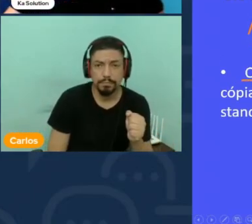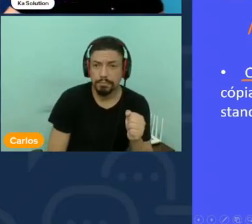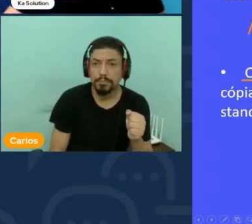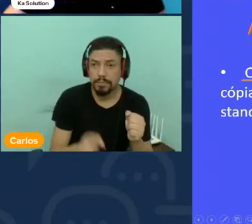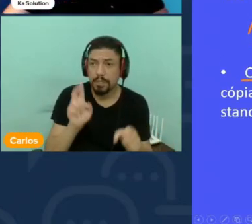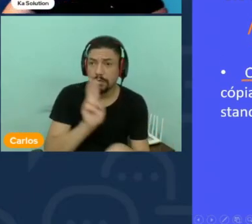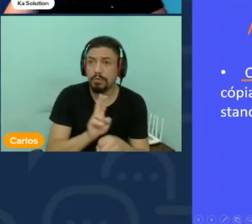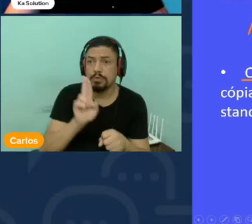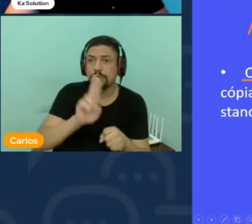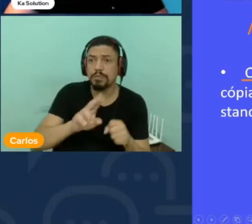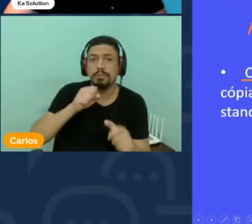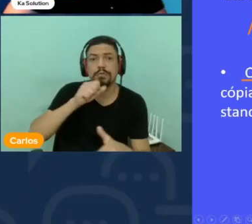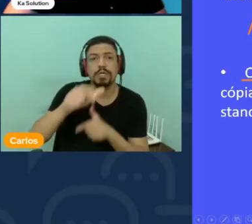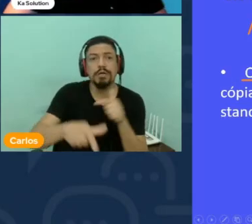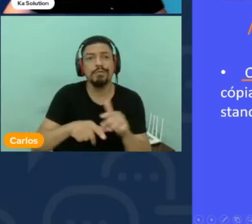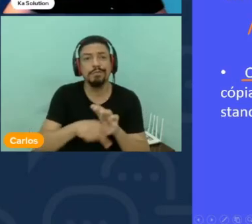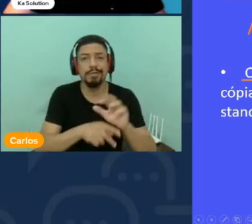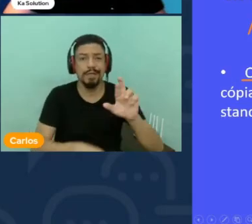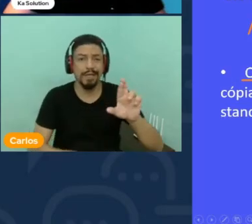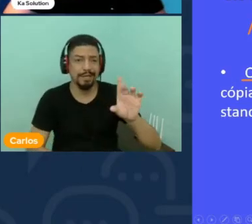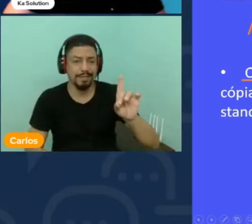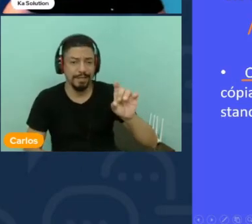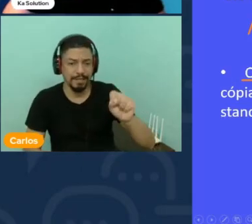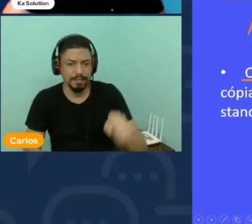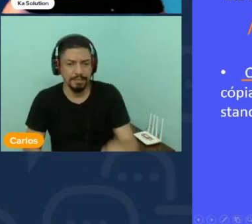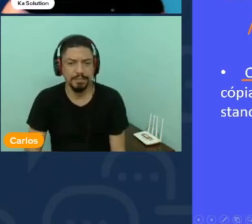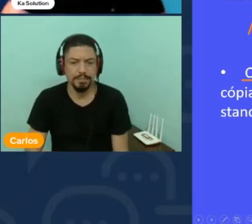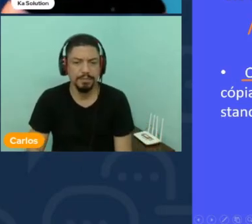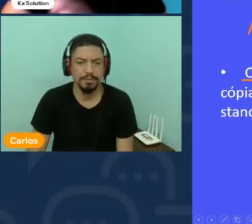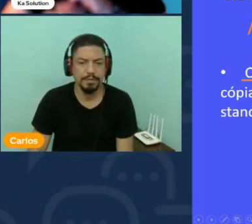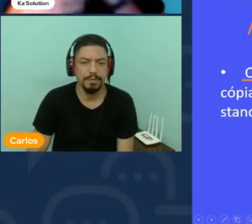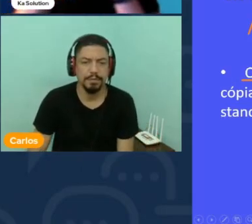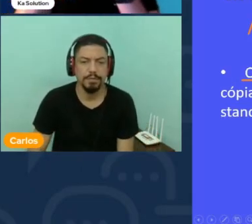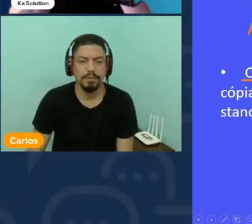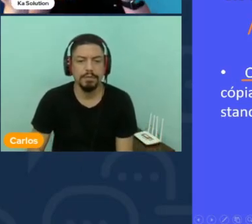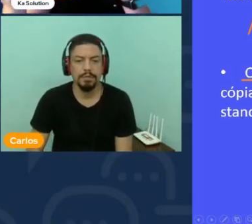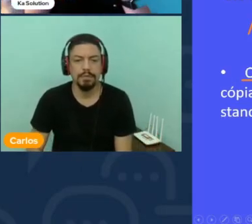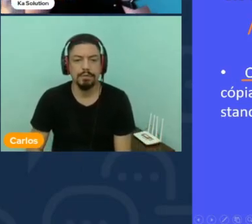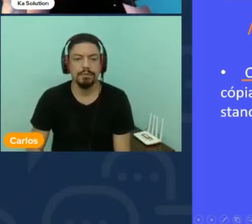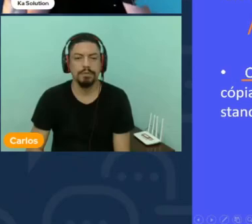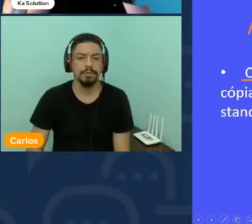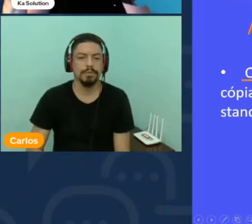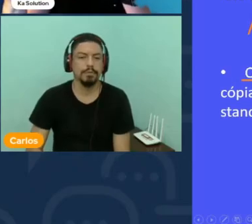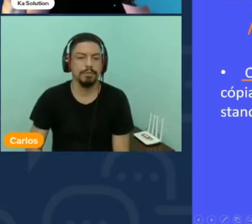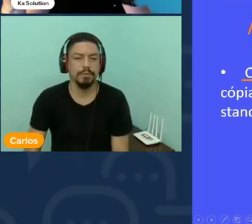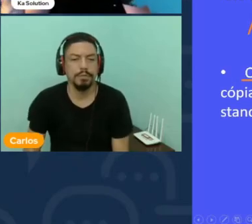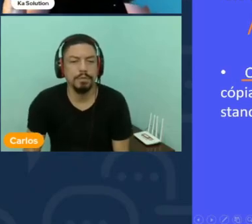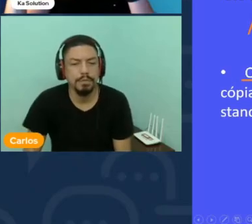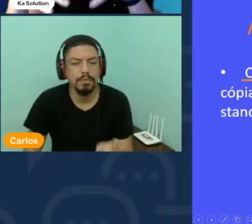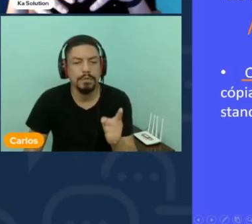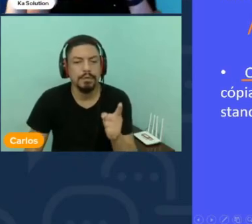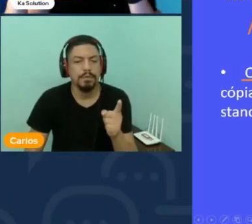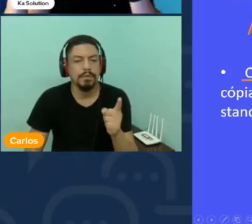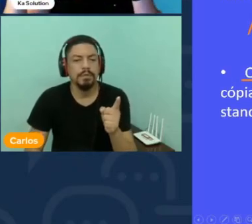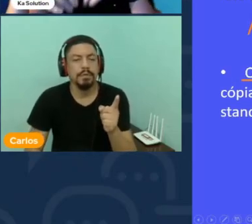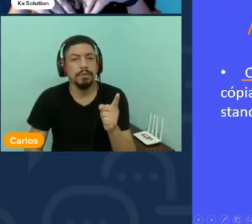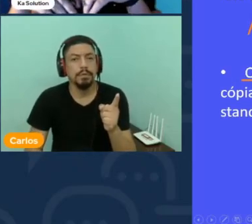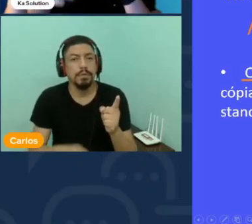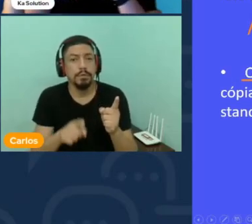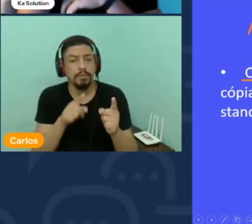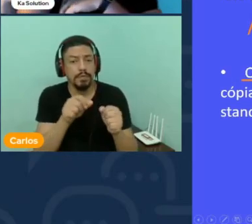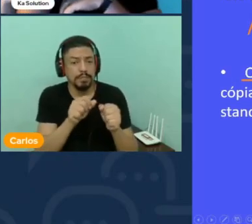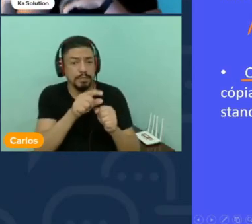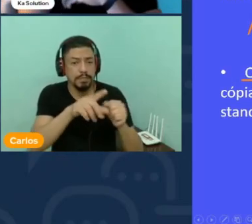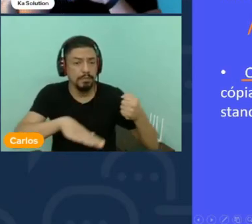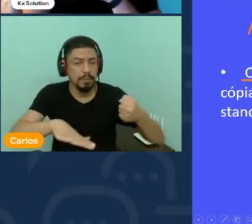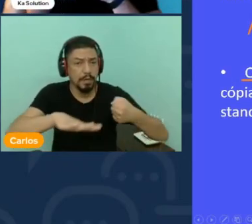através do serviço do RDS. Implementar isso, pessoal, no ambiente local, no ambiente